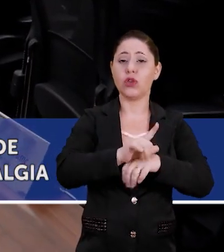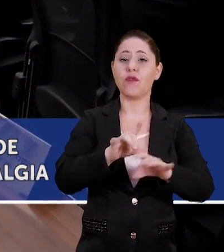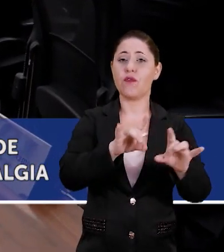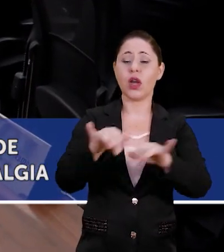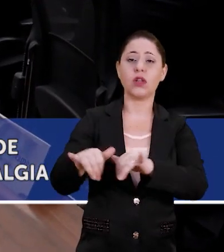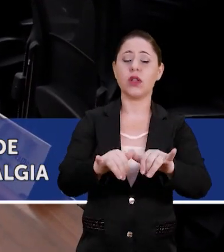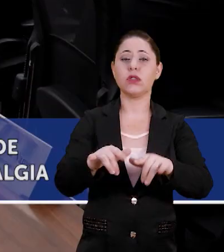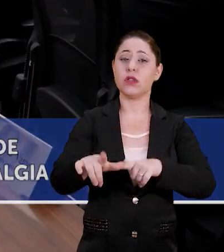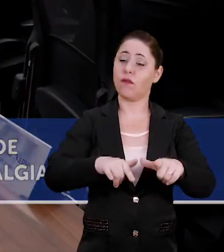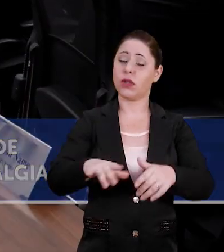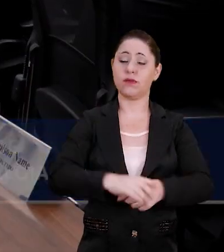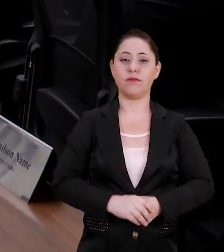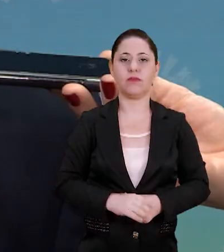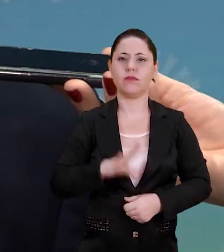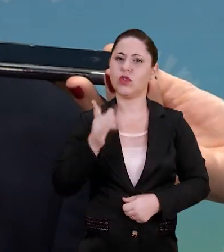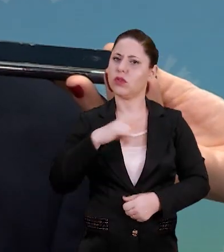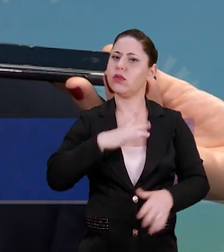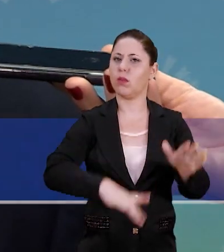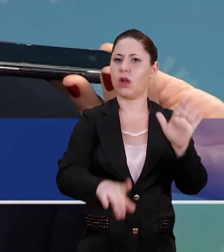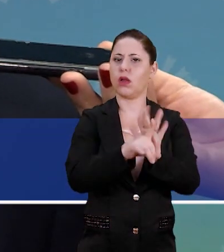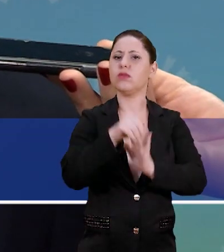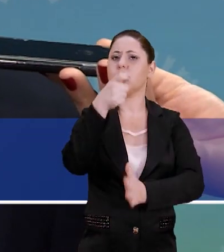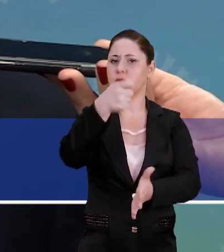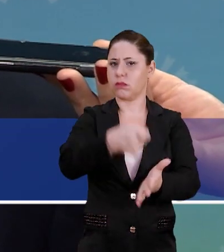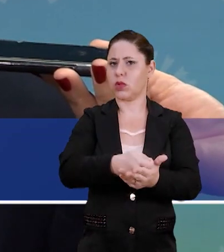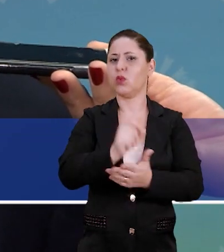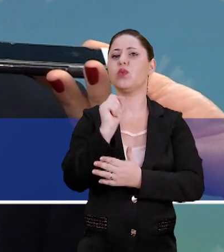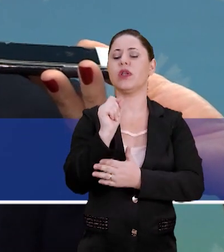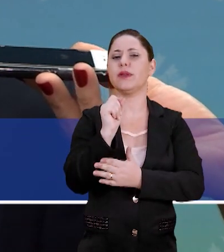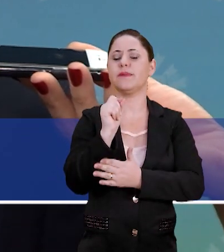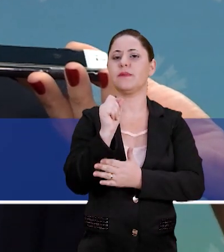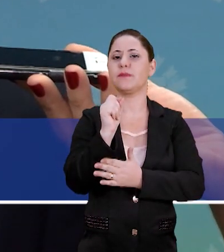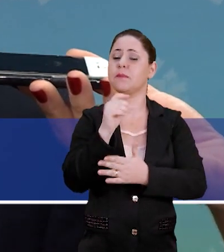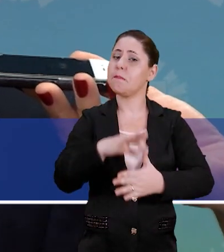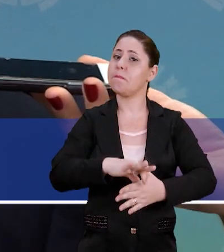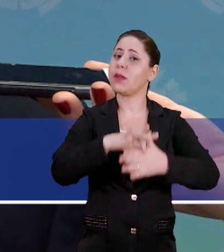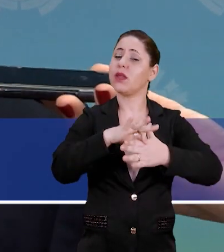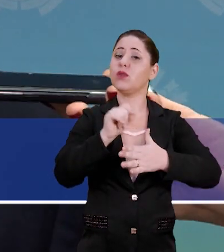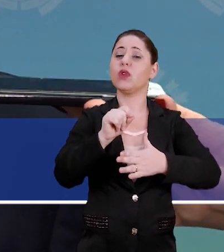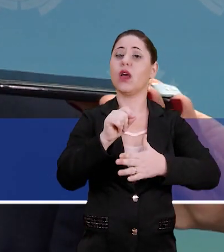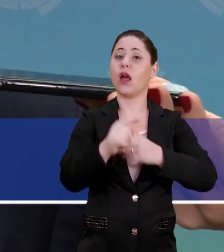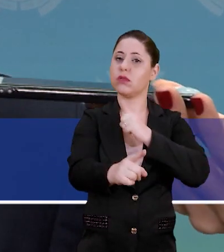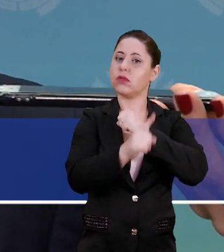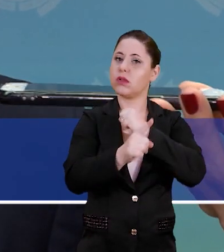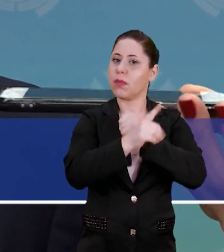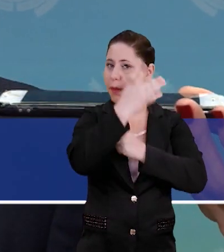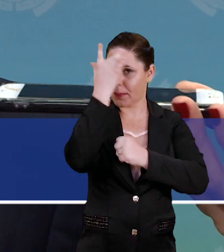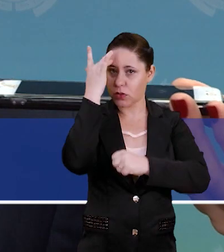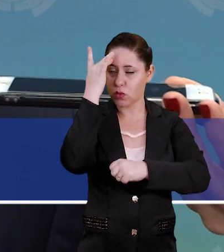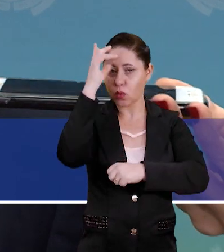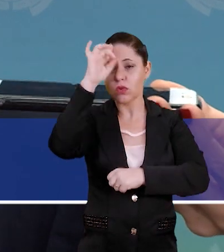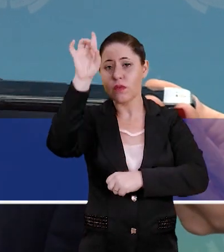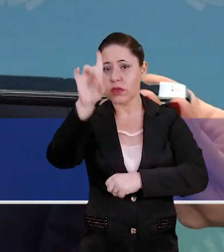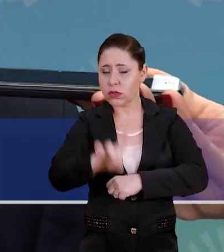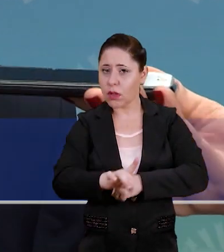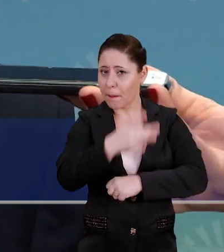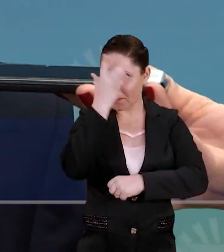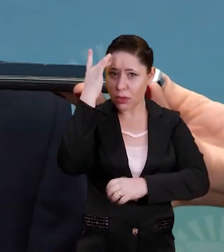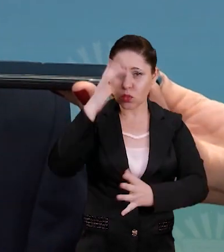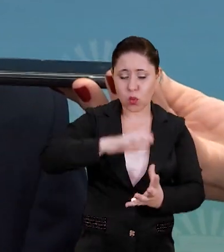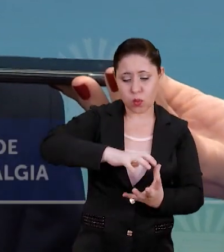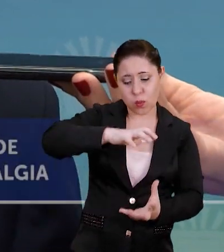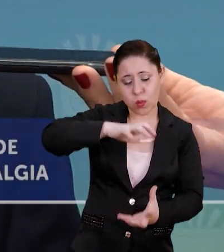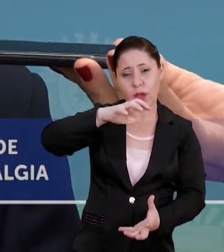estabelecimentos comerciais e de serviços. Já existe uma lei que garante essa prioridade no atendimento para pessoas com